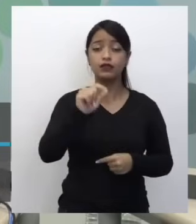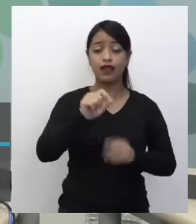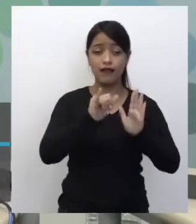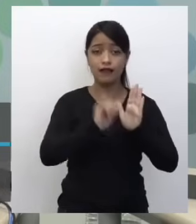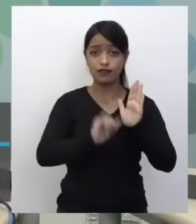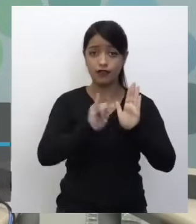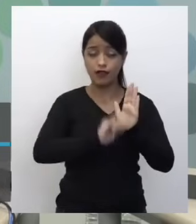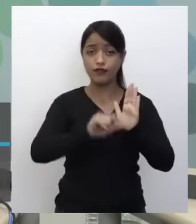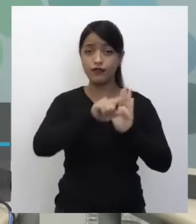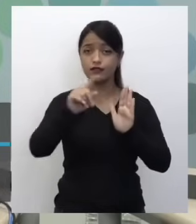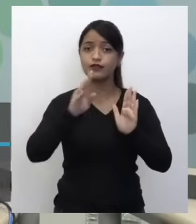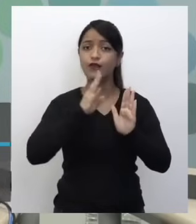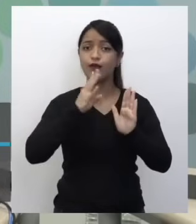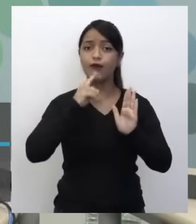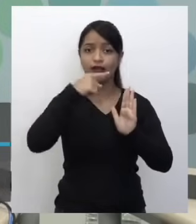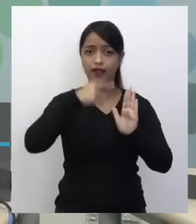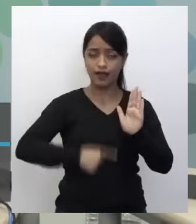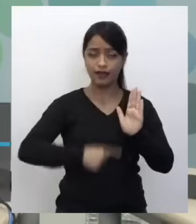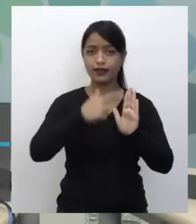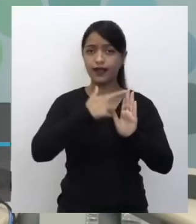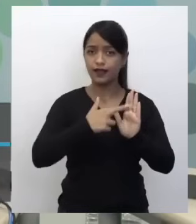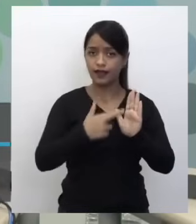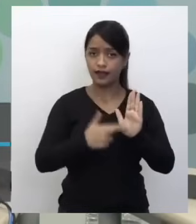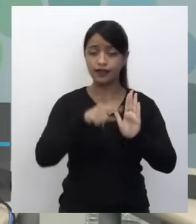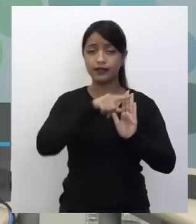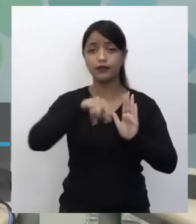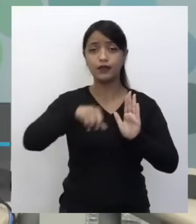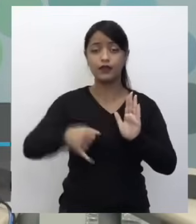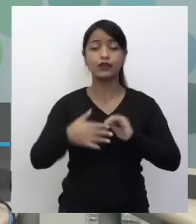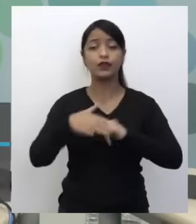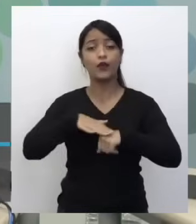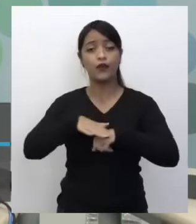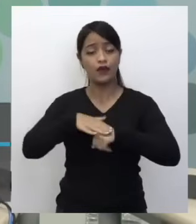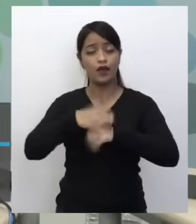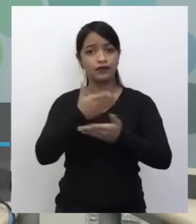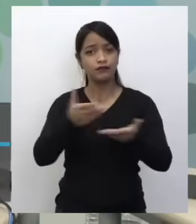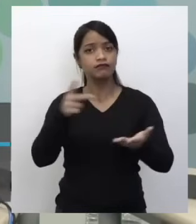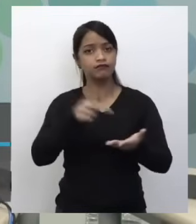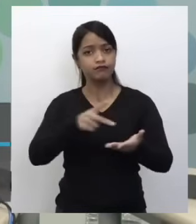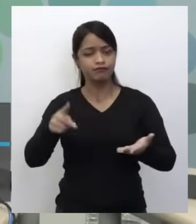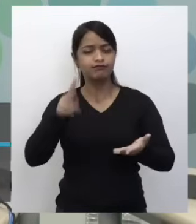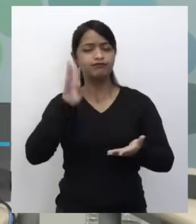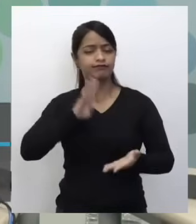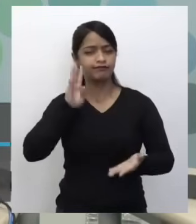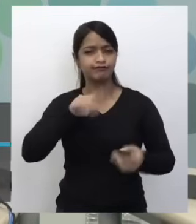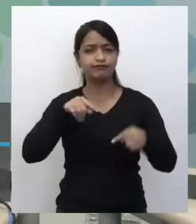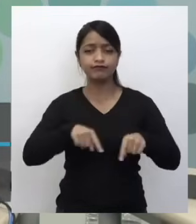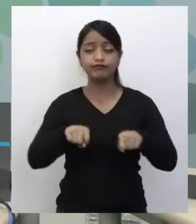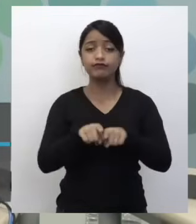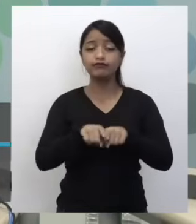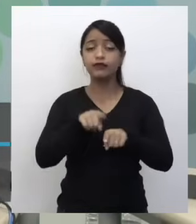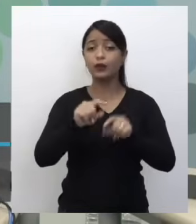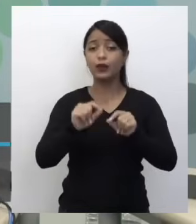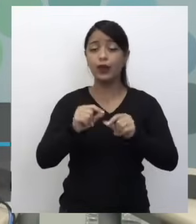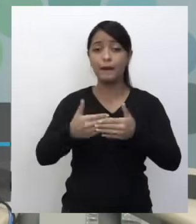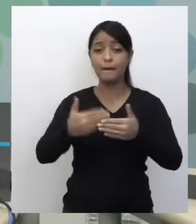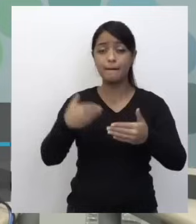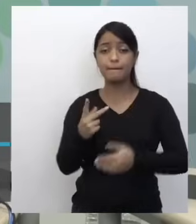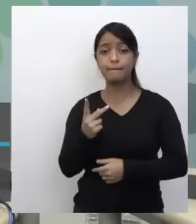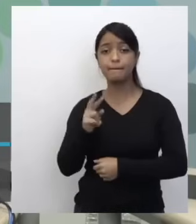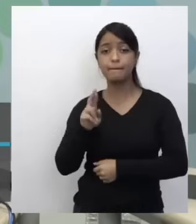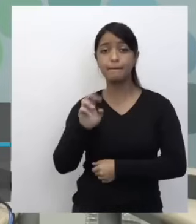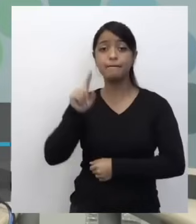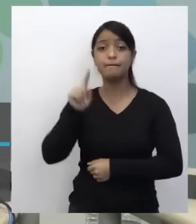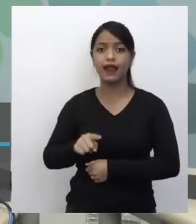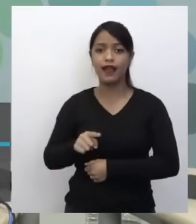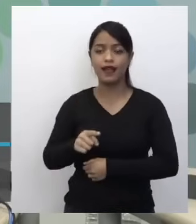às regras. Então, converse com os professores. É uma atividade super bacana, sem contar que é a pré-iniciação científica, né? Um momento super